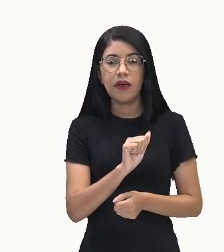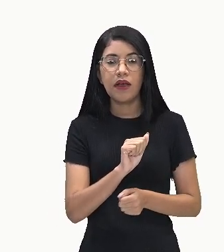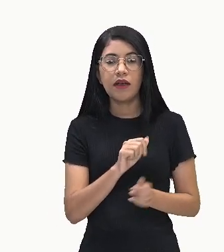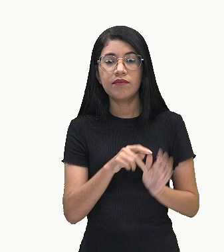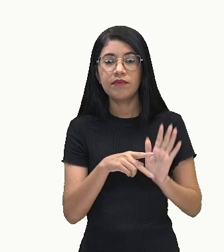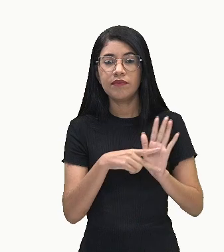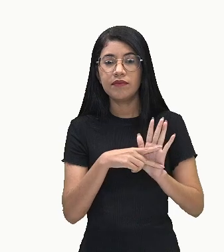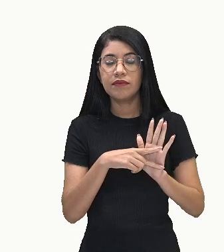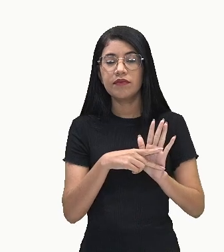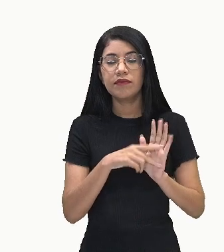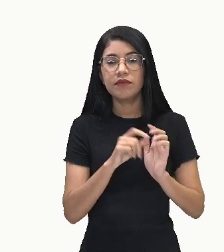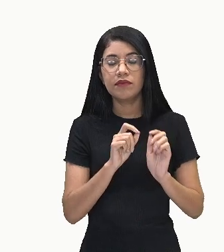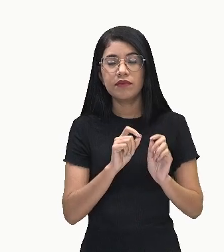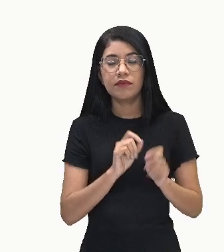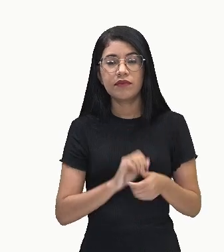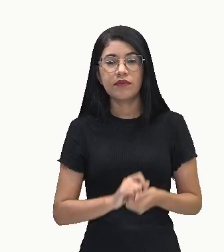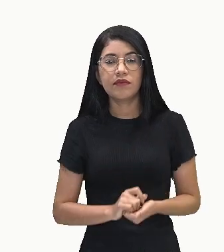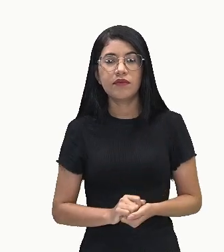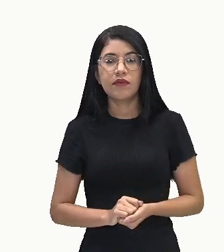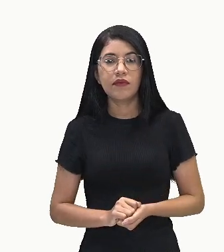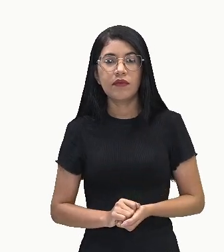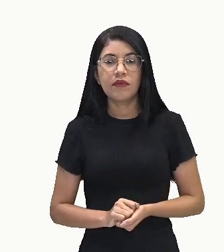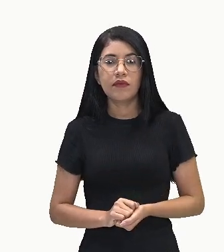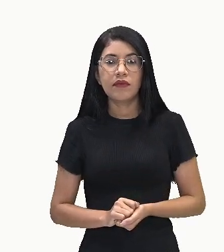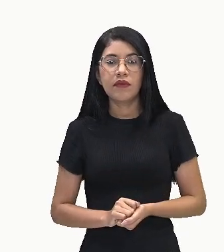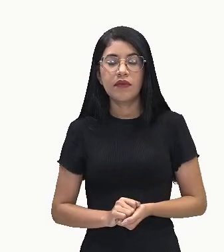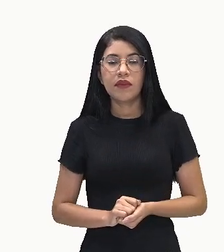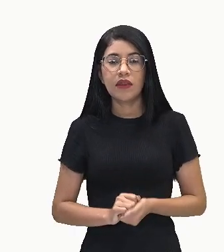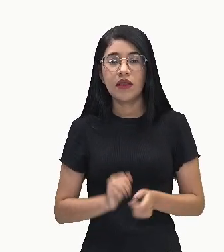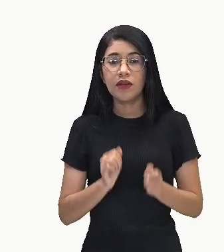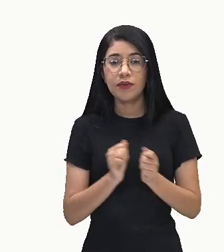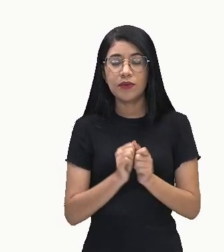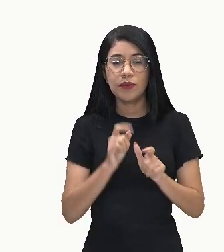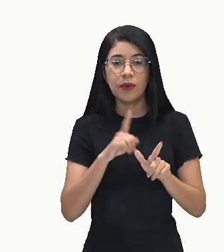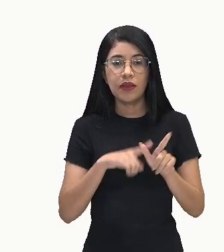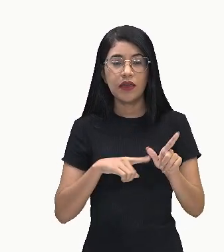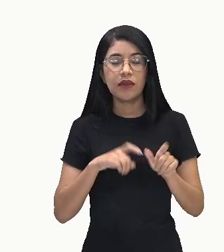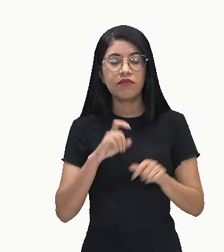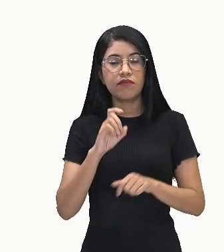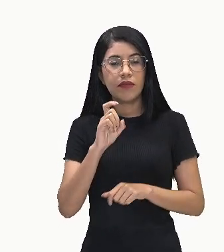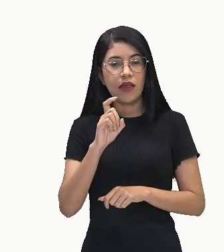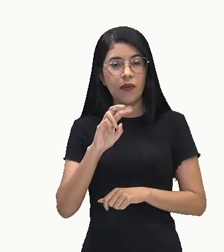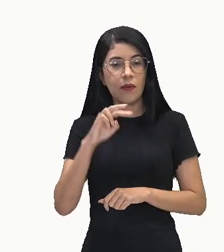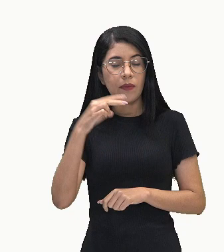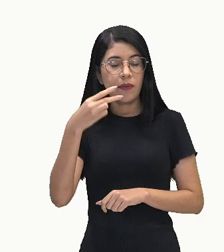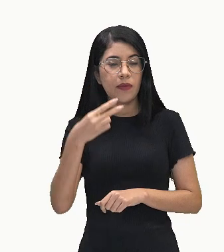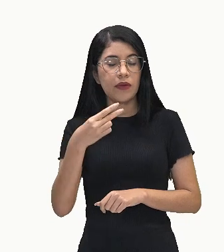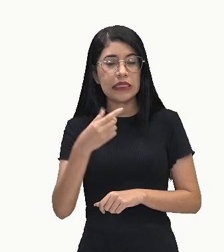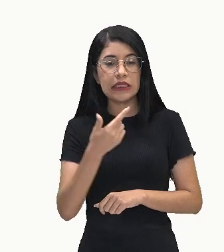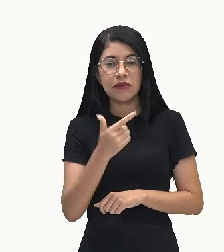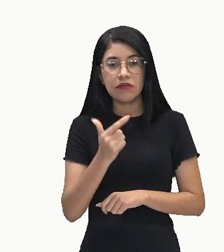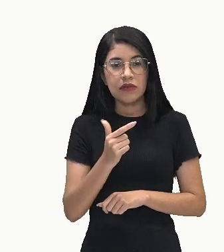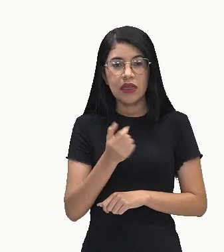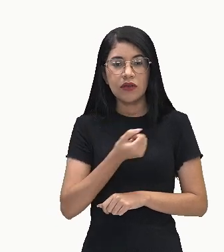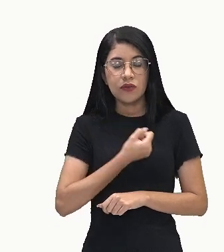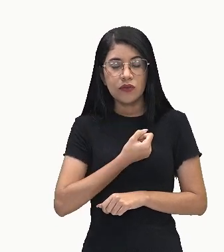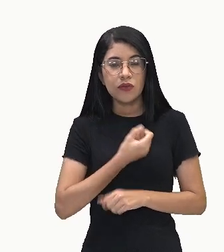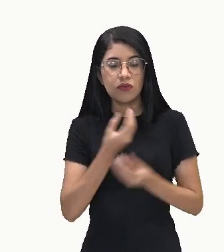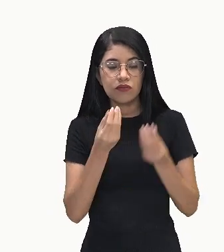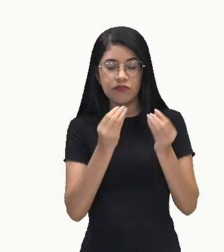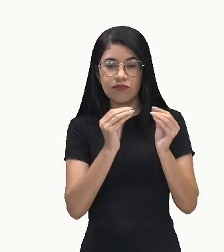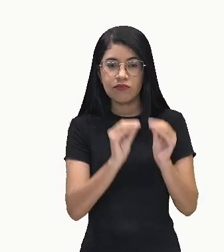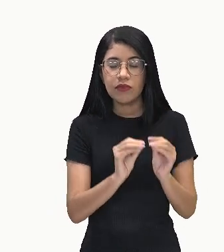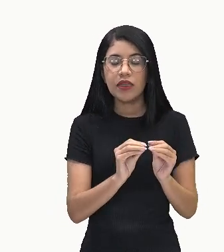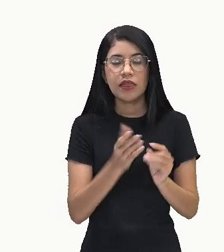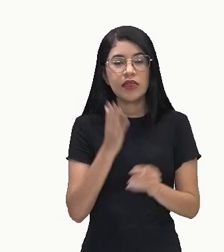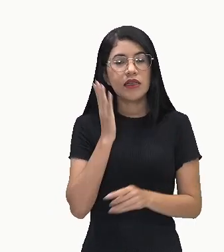é o número que vem acompanhado com a variável que está elevada ao quadrado. Quando não tem nenhum número aqui, a gente já sabe, né,